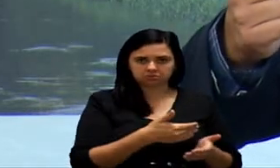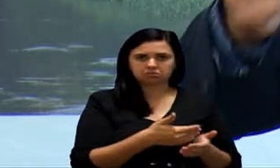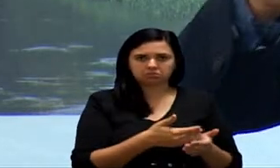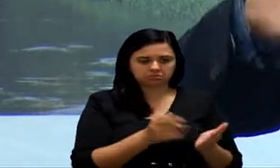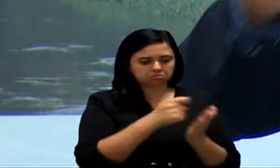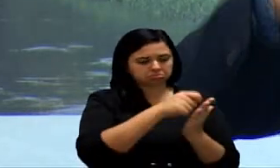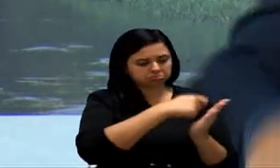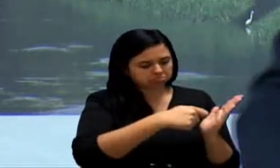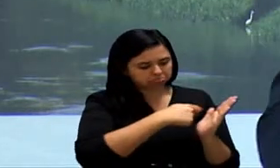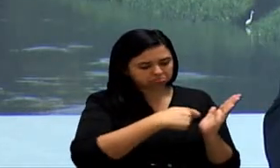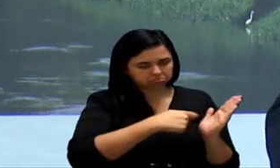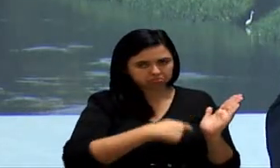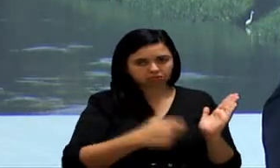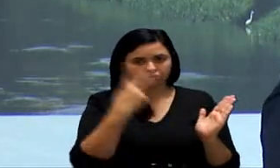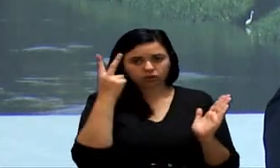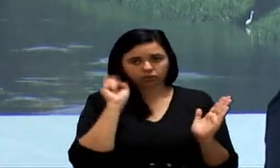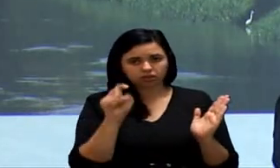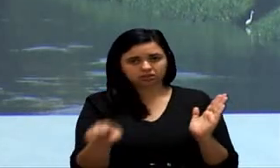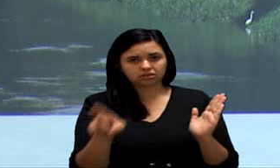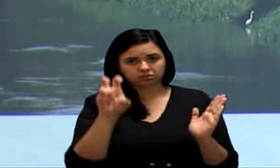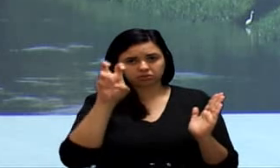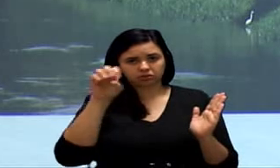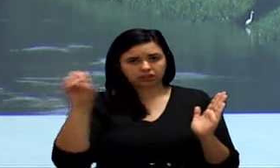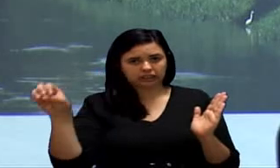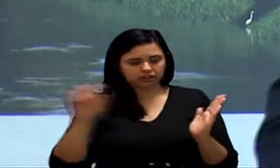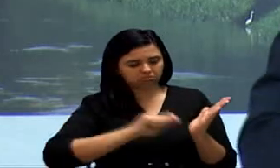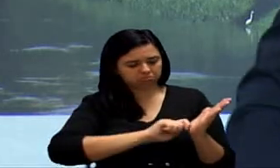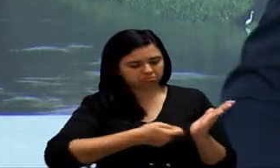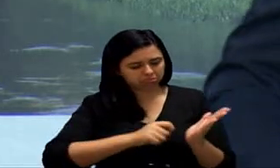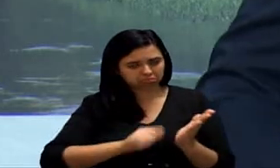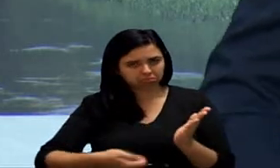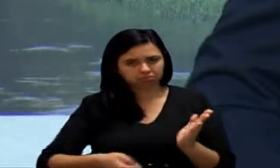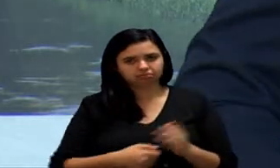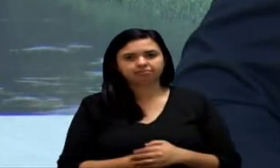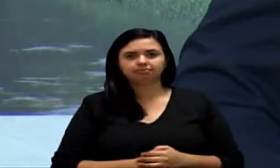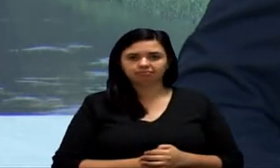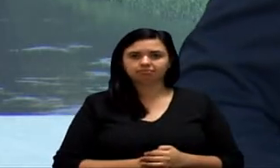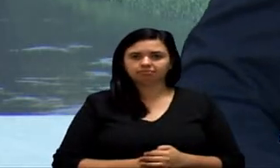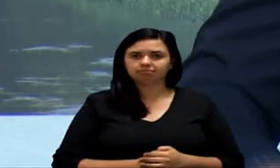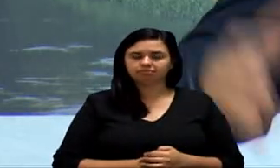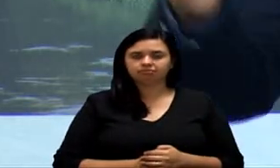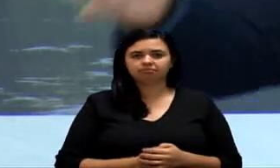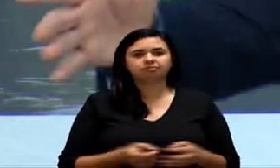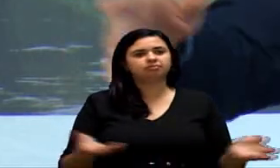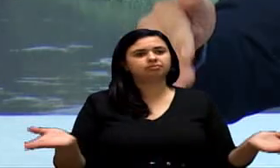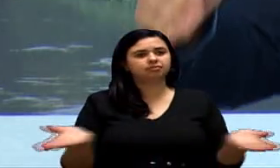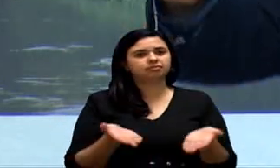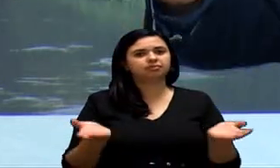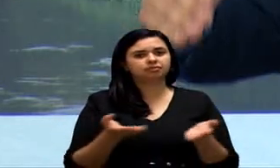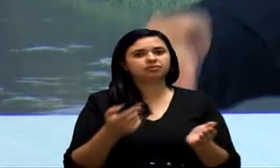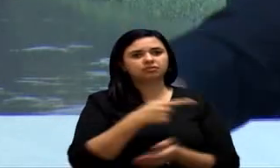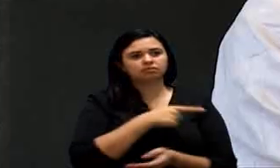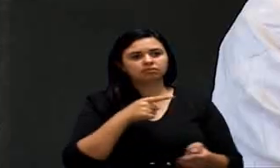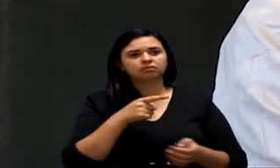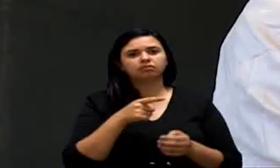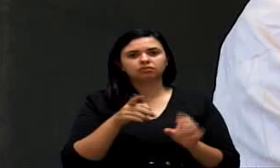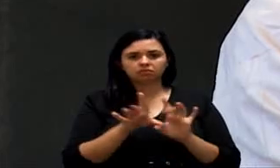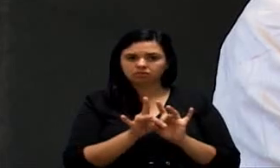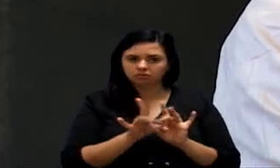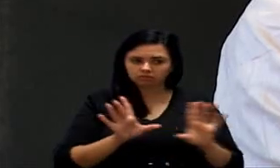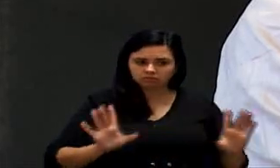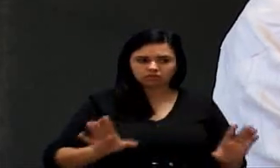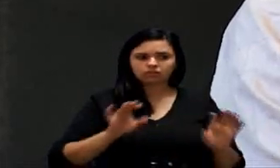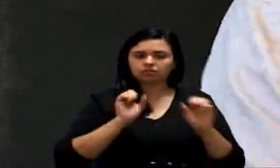assinaturas dos clientes e dos caminhoneiros. Então, permitindo que a pessoa trabalhe ali, se tiver um